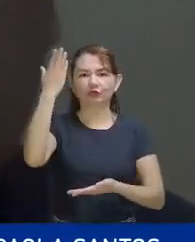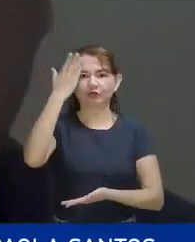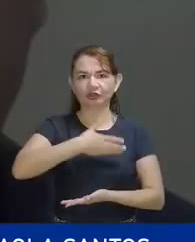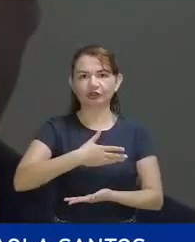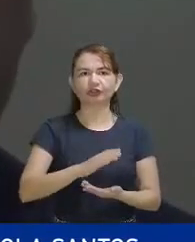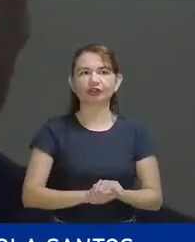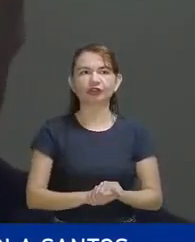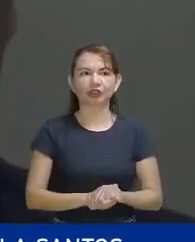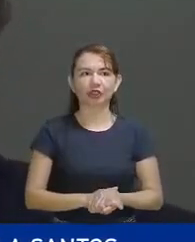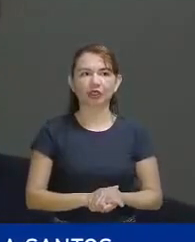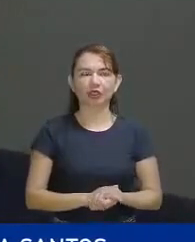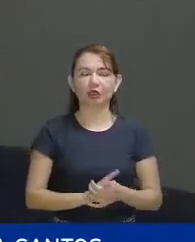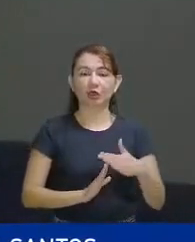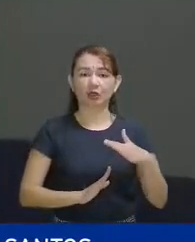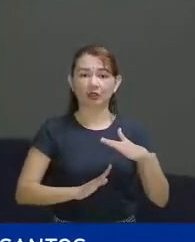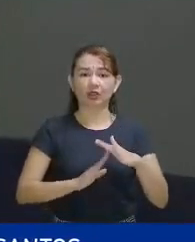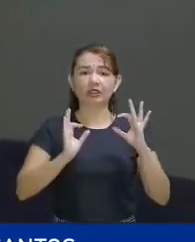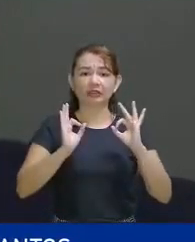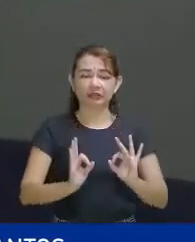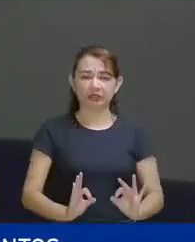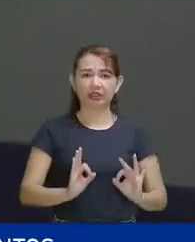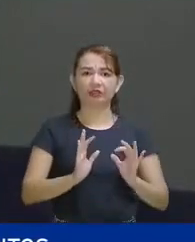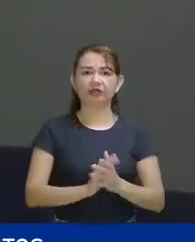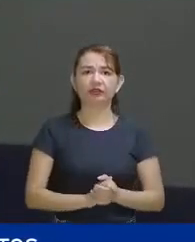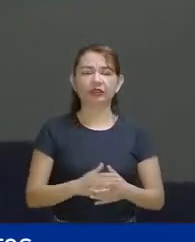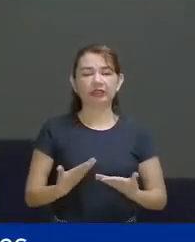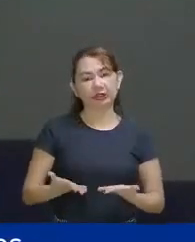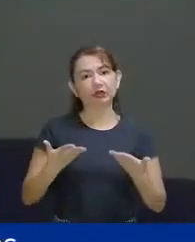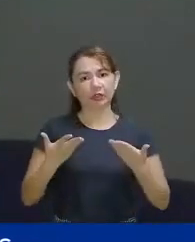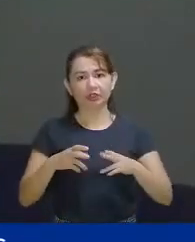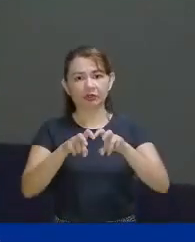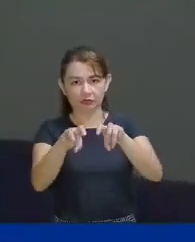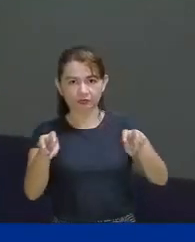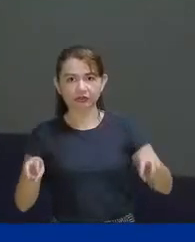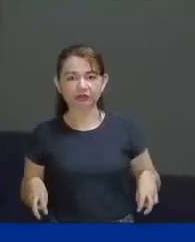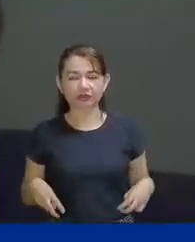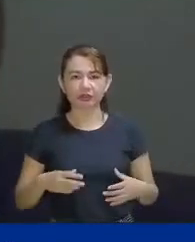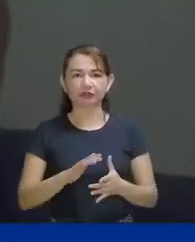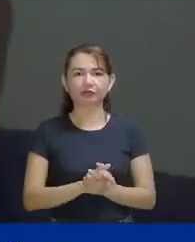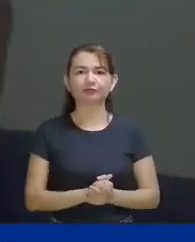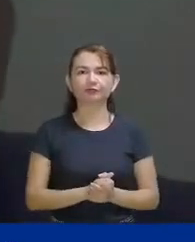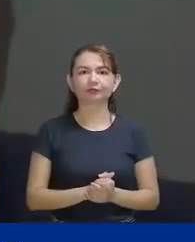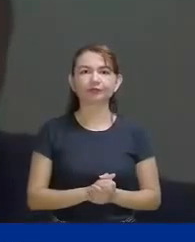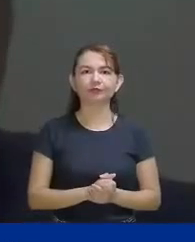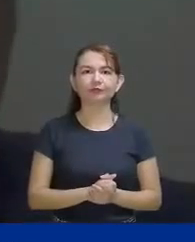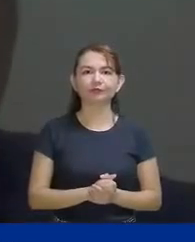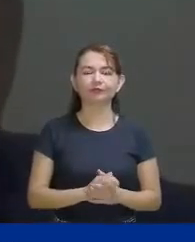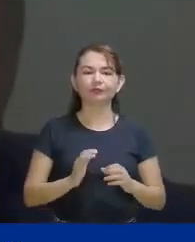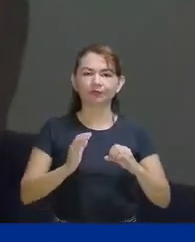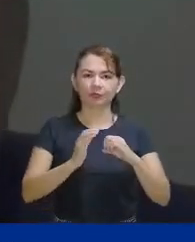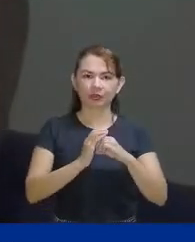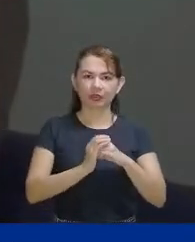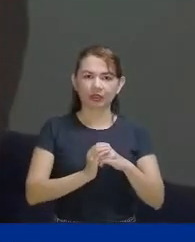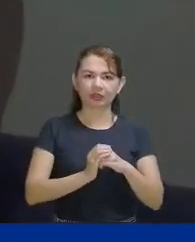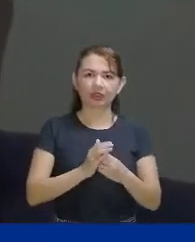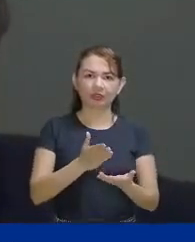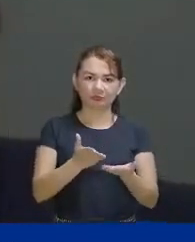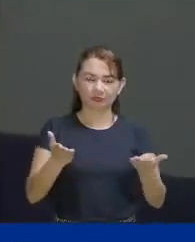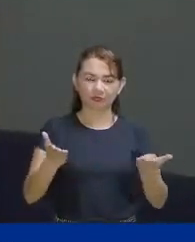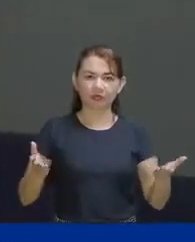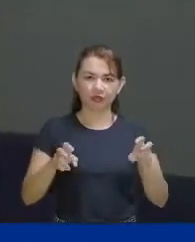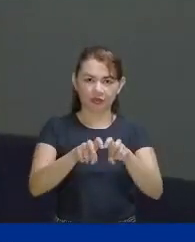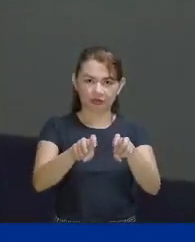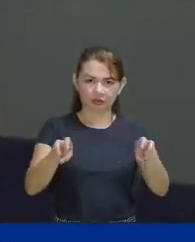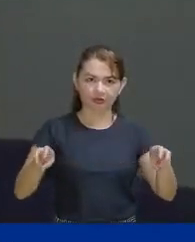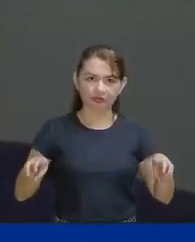dentro do limite, eu requeiro que Vossas Excelências, requeiro a todos os membros dessa